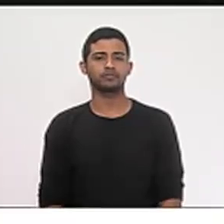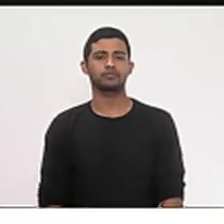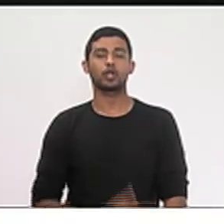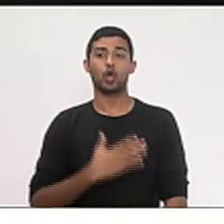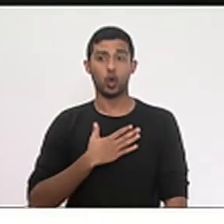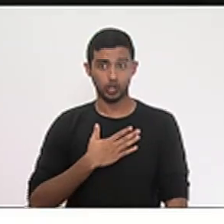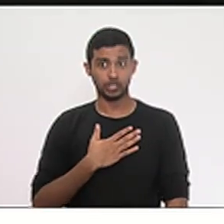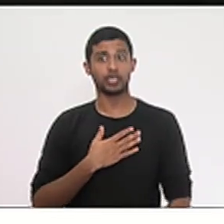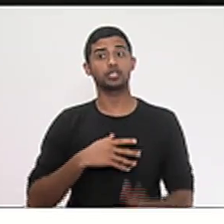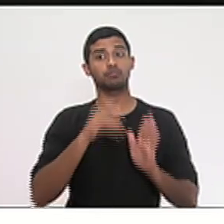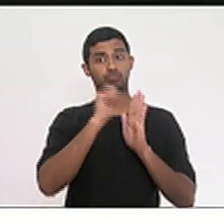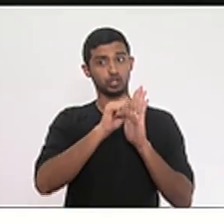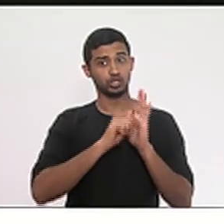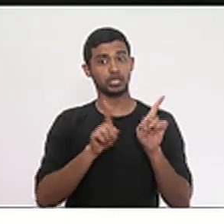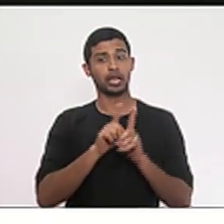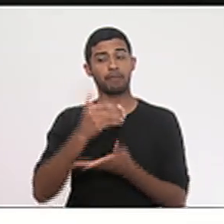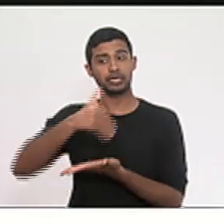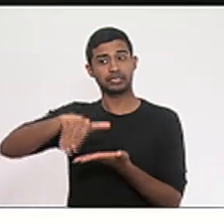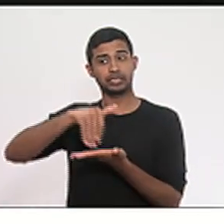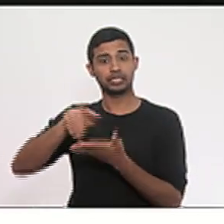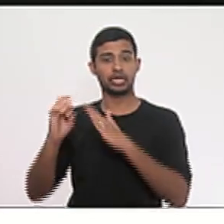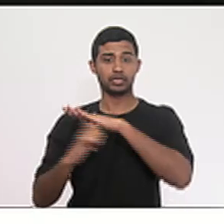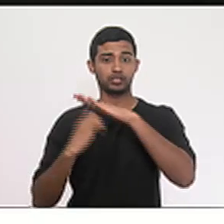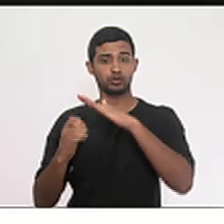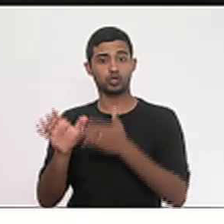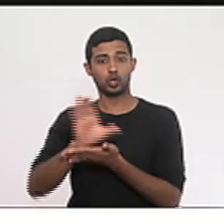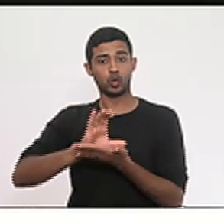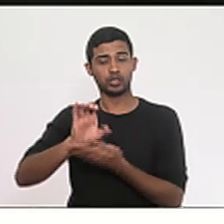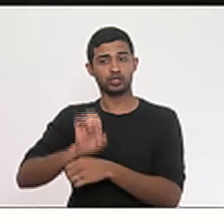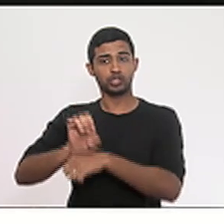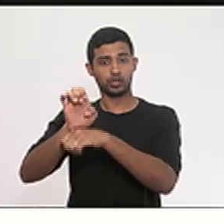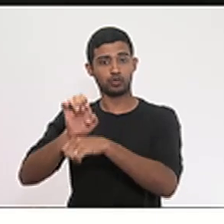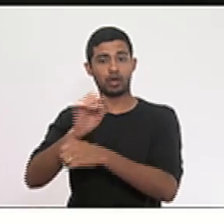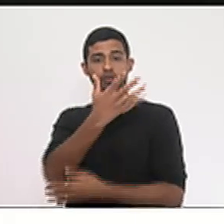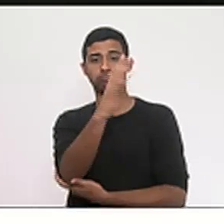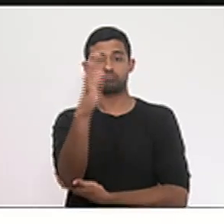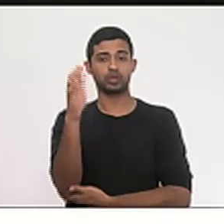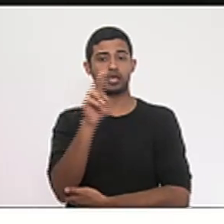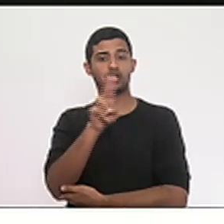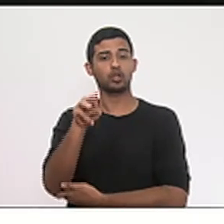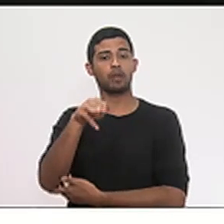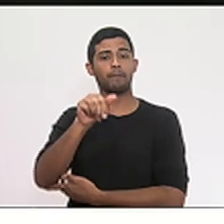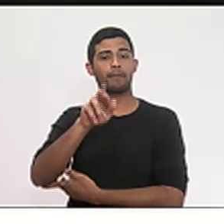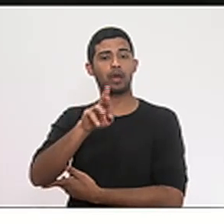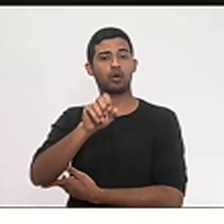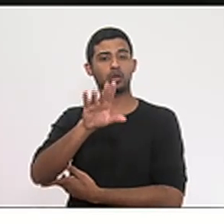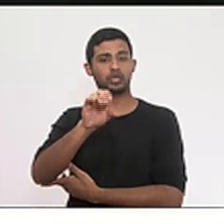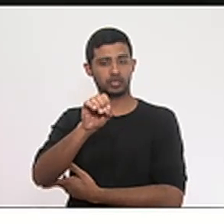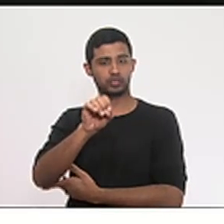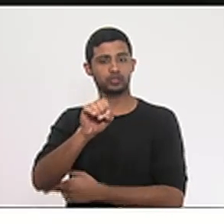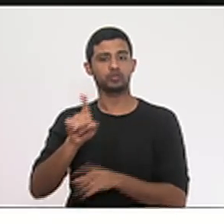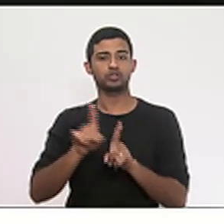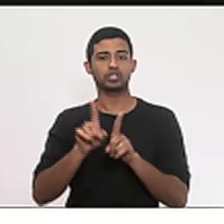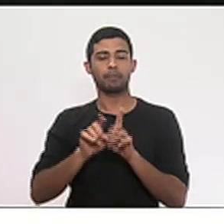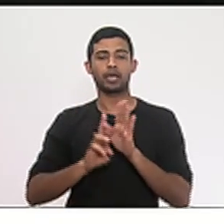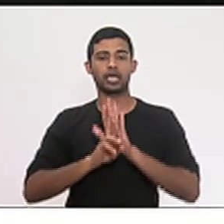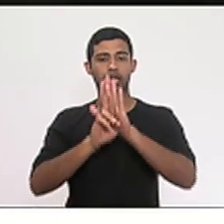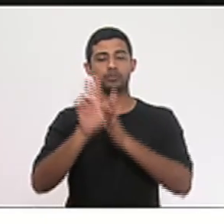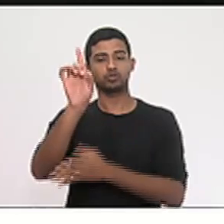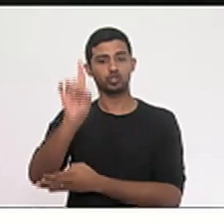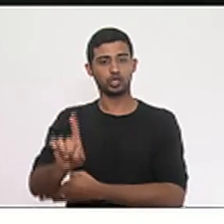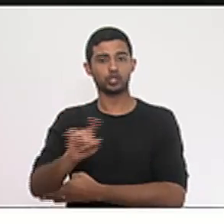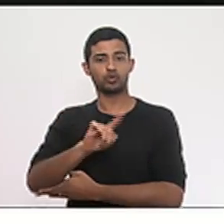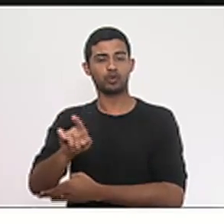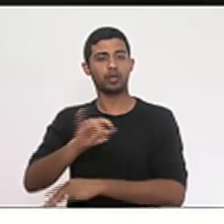Gostaria de registrar a presença do secretário executivo do Conselho Estadual de Meio Ambiente, Dr. Maurício Couto, e representando o diretor comercial